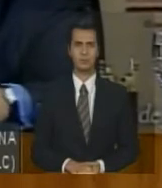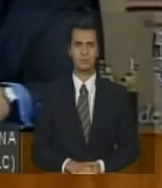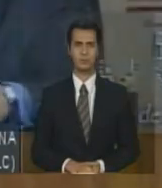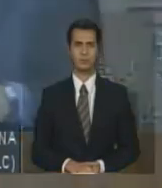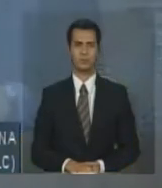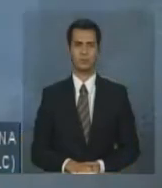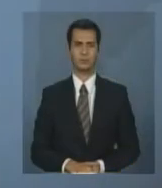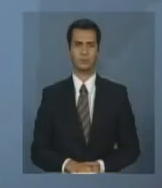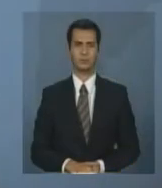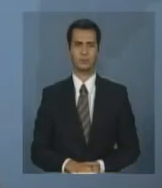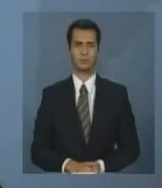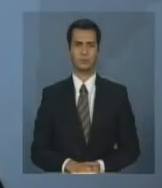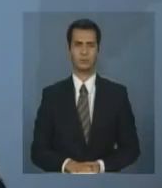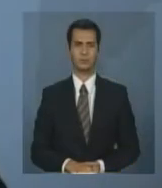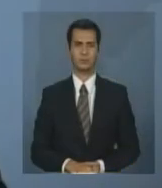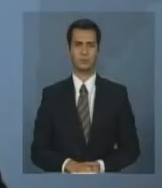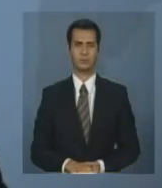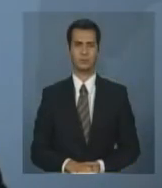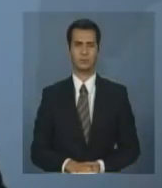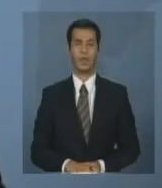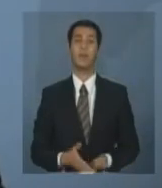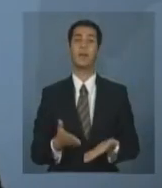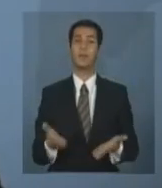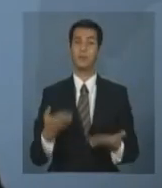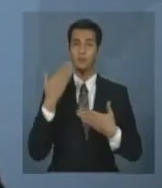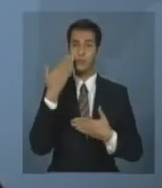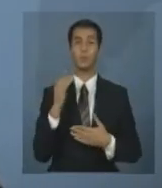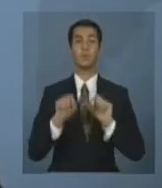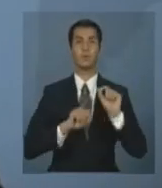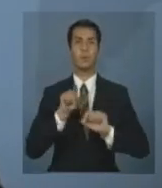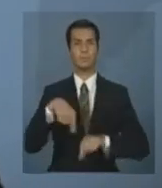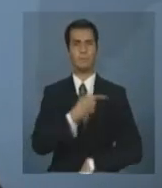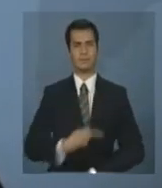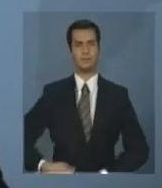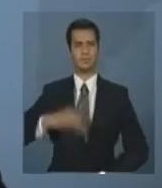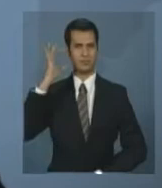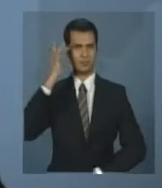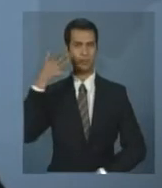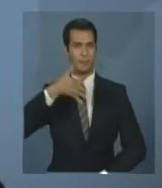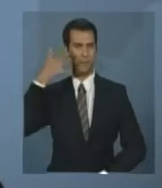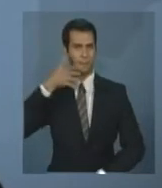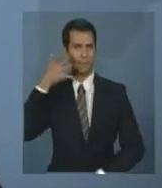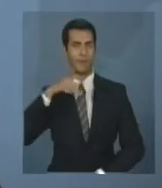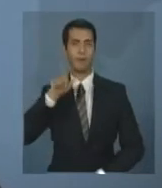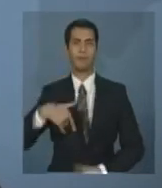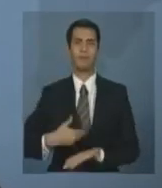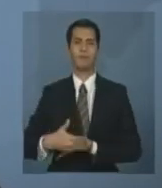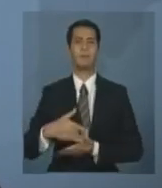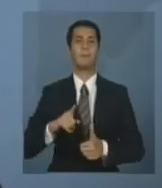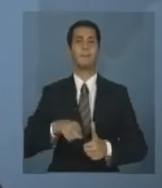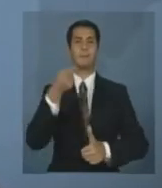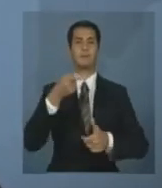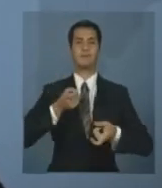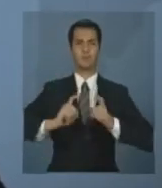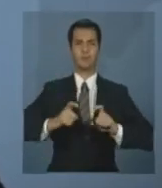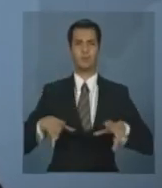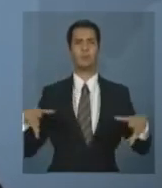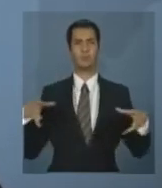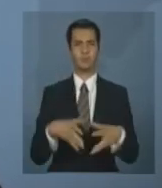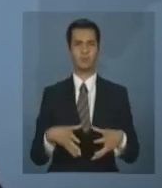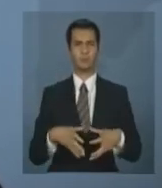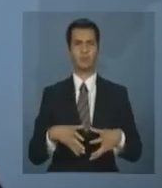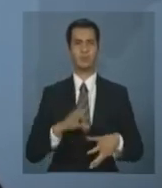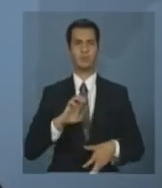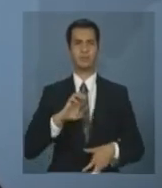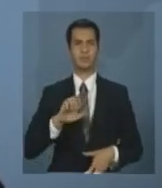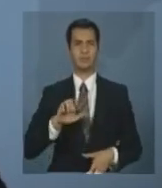Obrigada, presidenta Dilma. Este foi o discurso da presidenta Dilma Rousseff durante a primeira sessão plenária da Cúpula da América